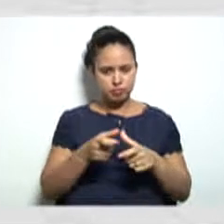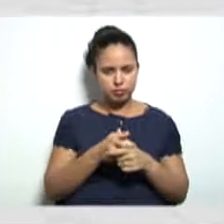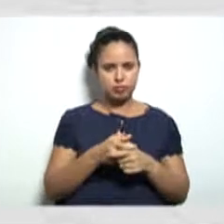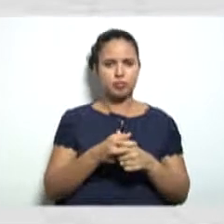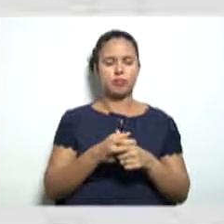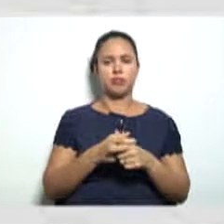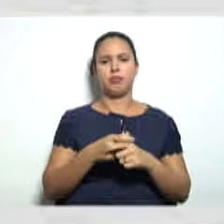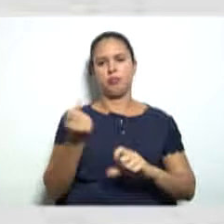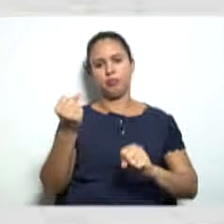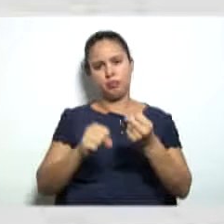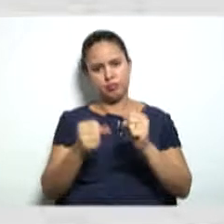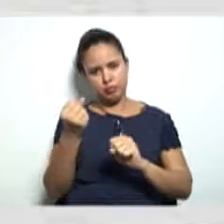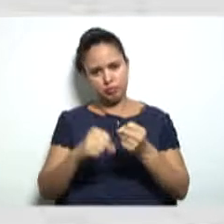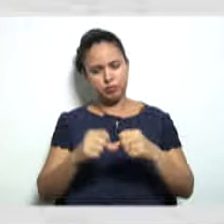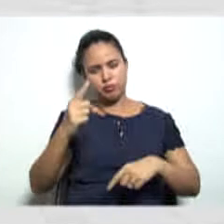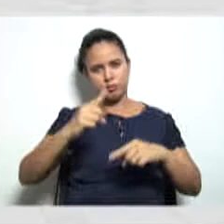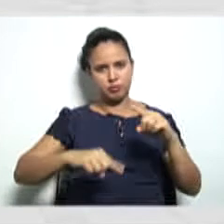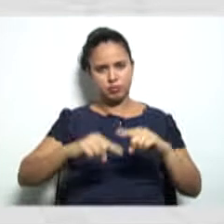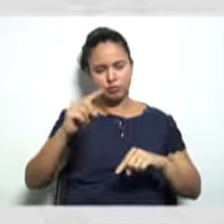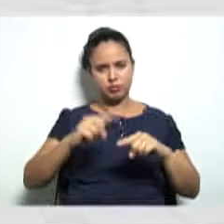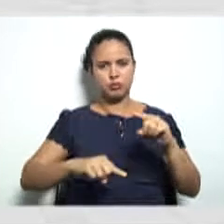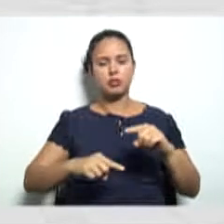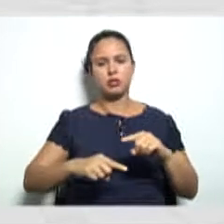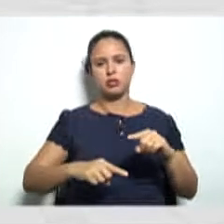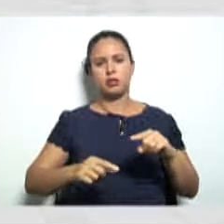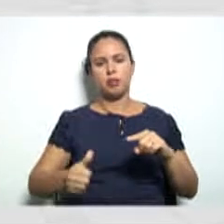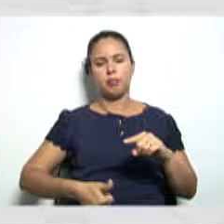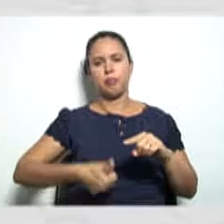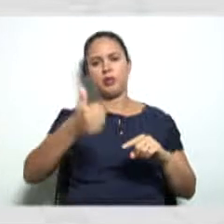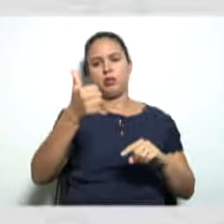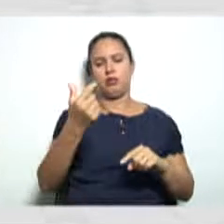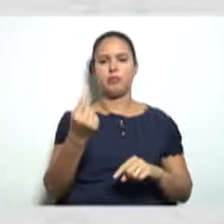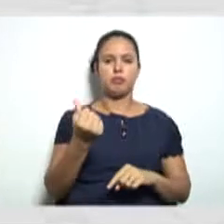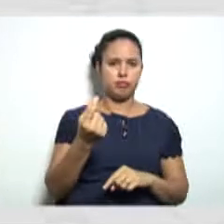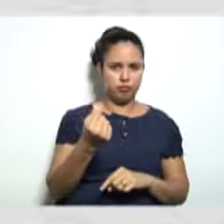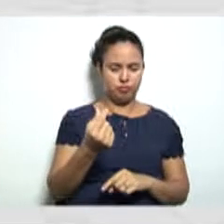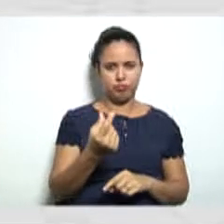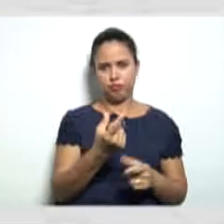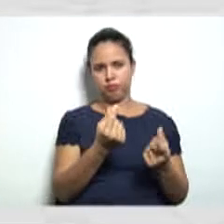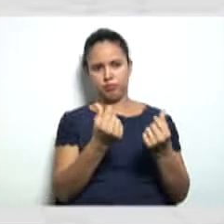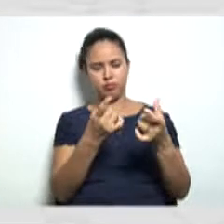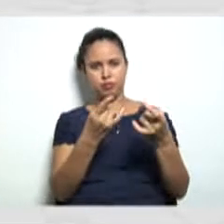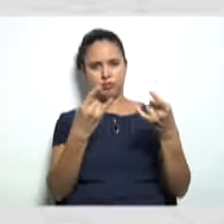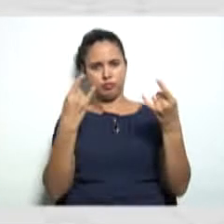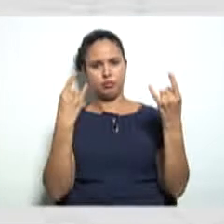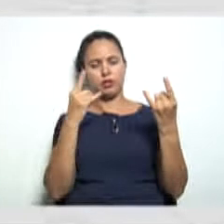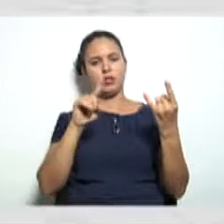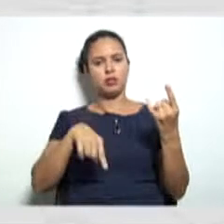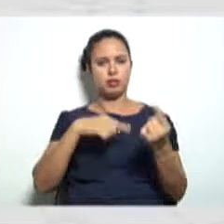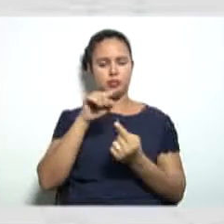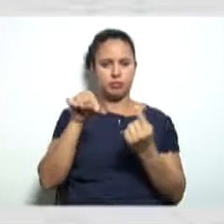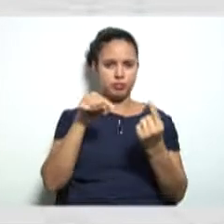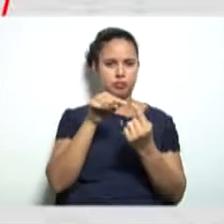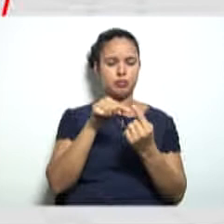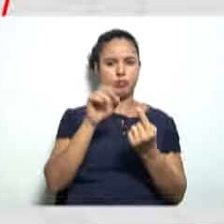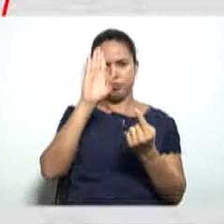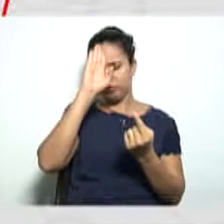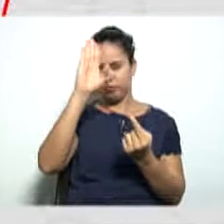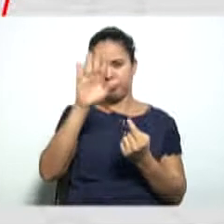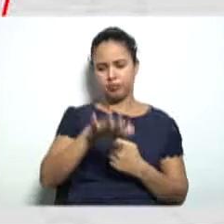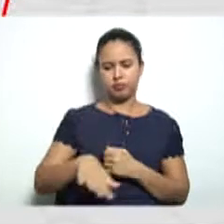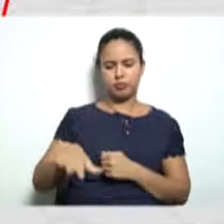produtos. A industrialização, nós comentamos lá, aumenta o valor do produto, né? Aumenta a lucratividade. Isso é um dos objetivos principais do